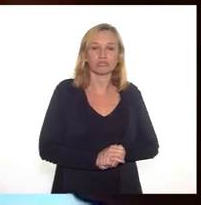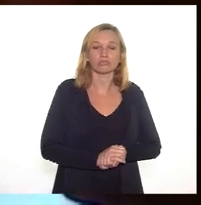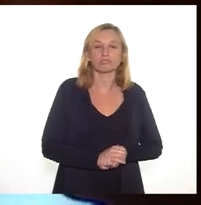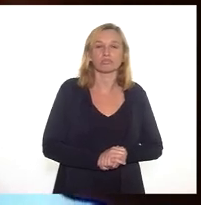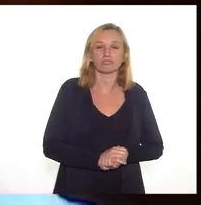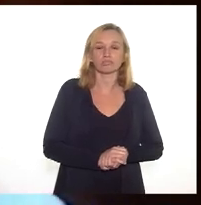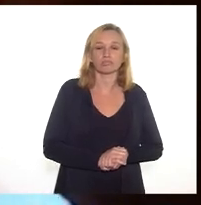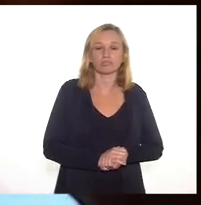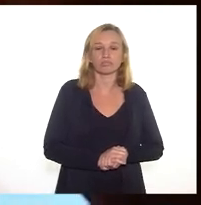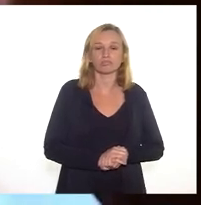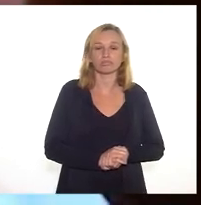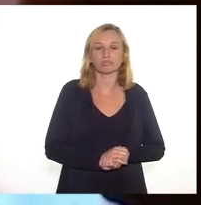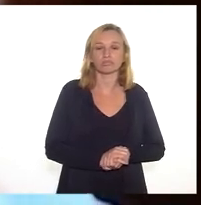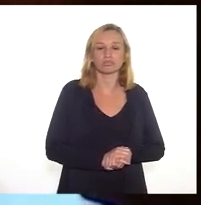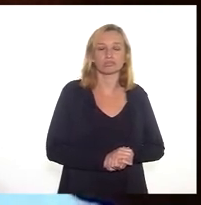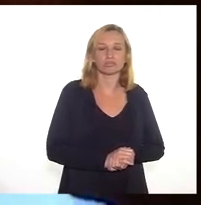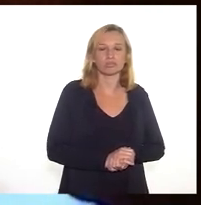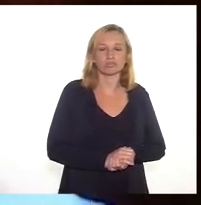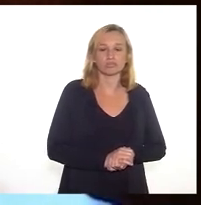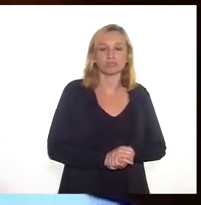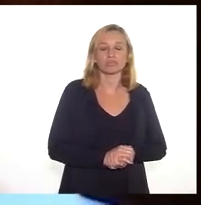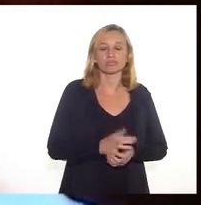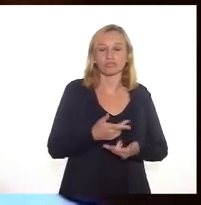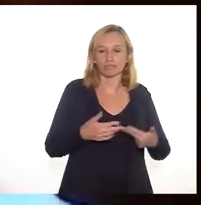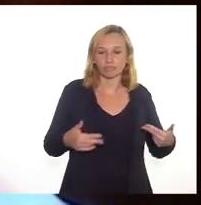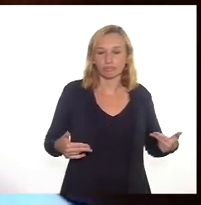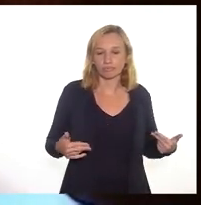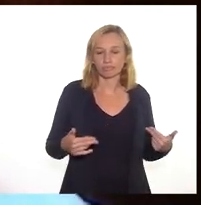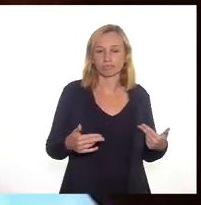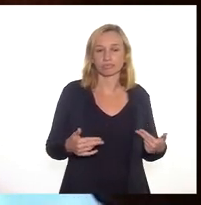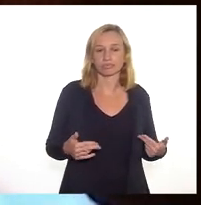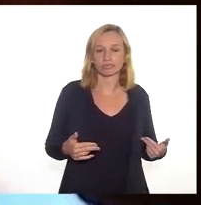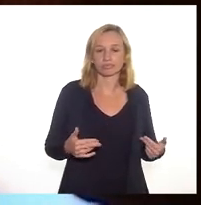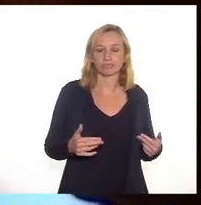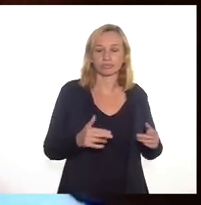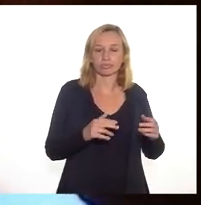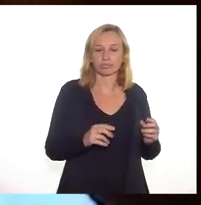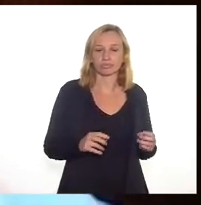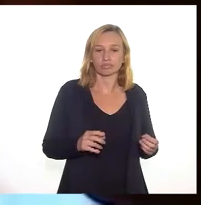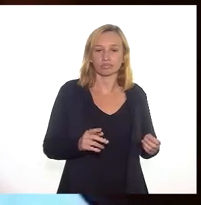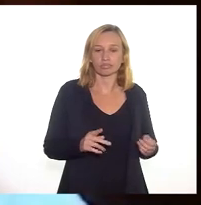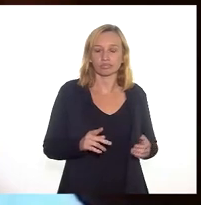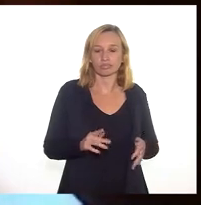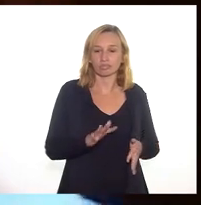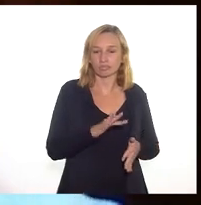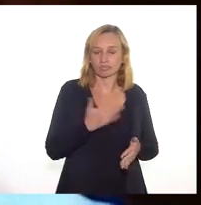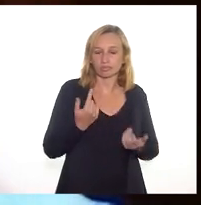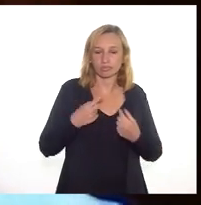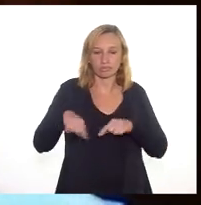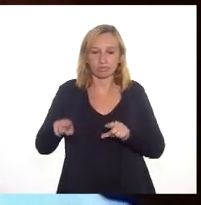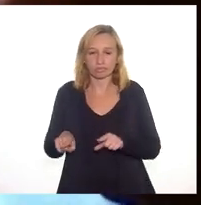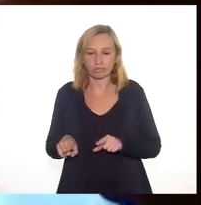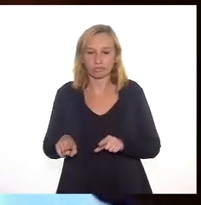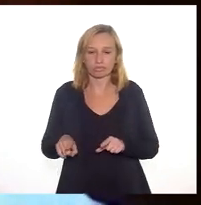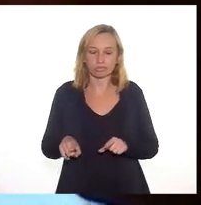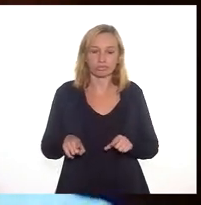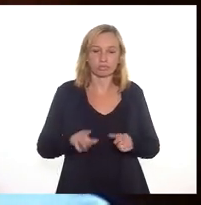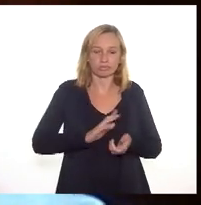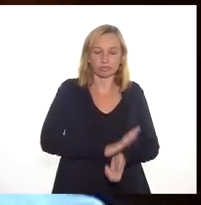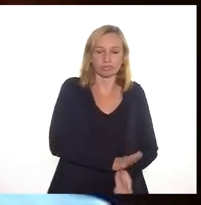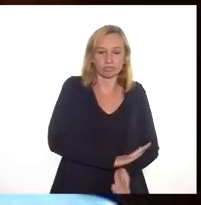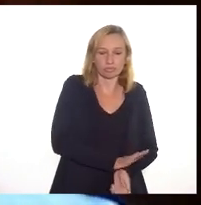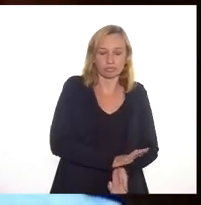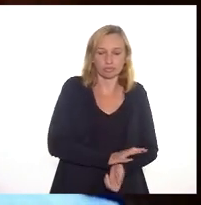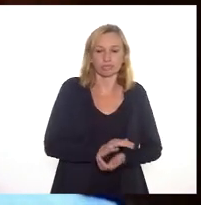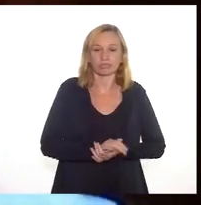constitucional, são recorrentes os casos de intolerância religiosa, de racismo religioso, que também quero insistir,